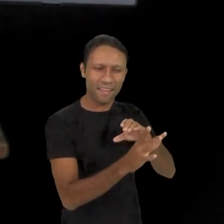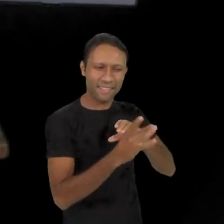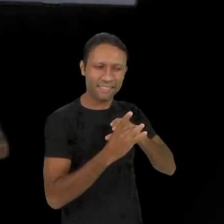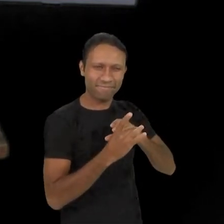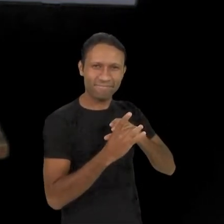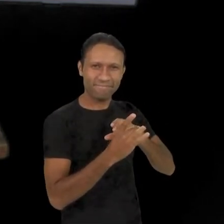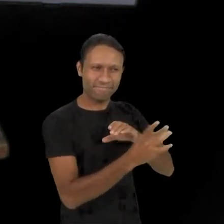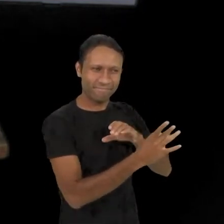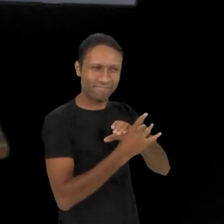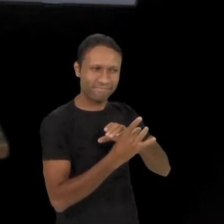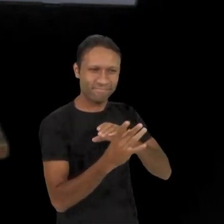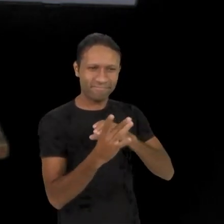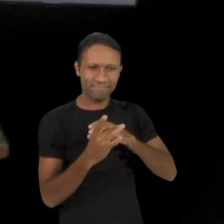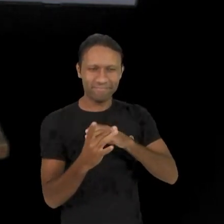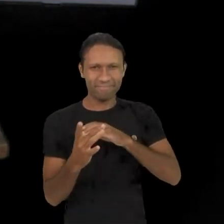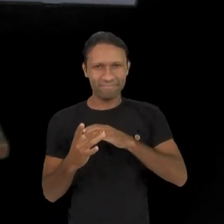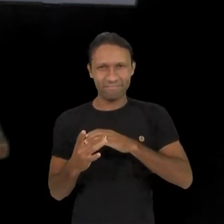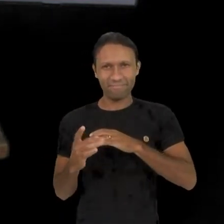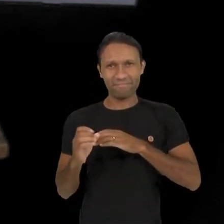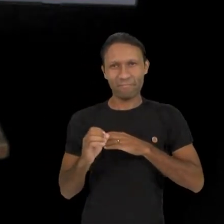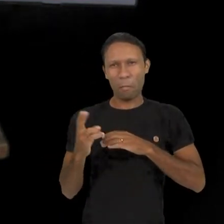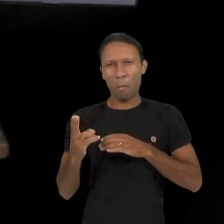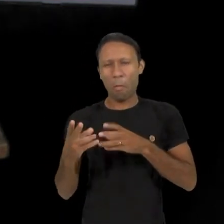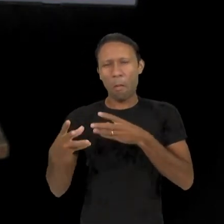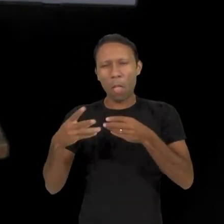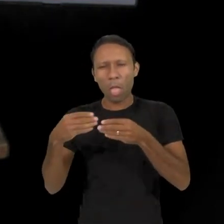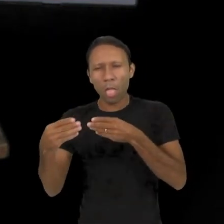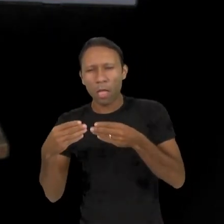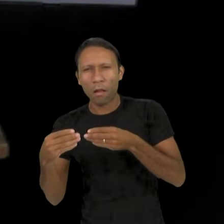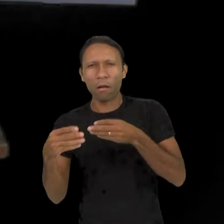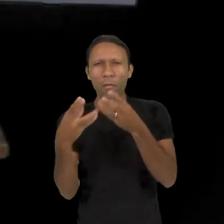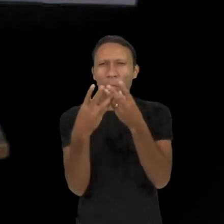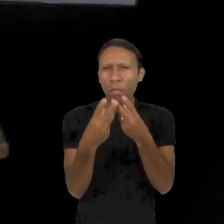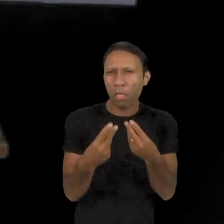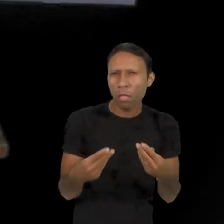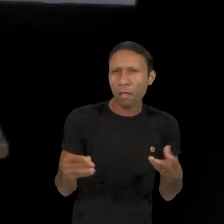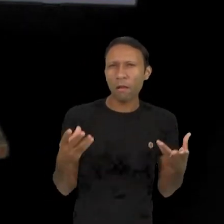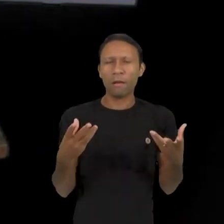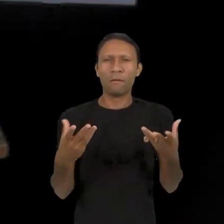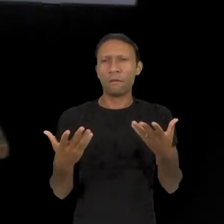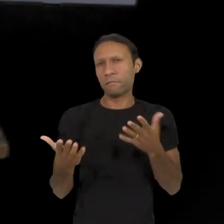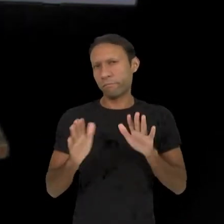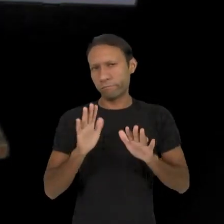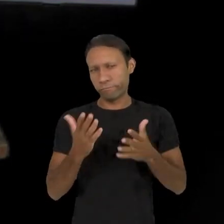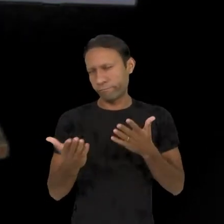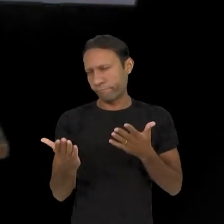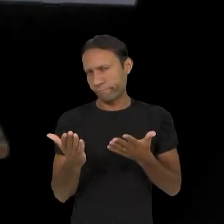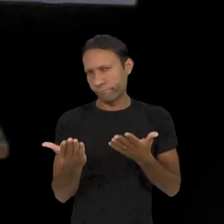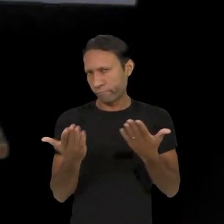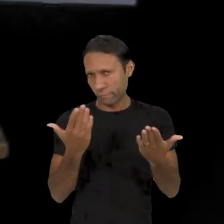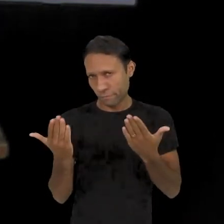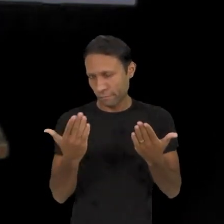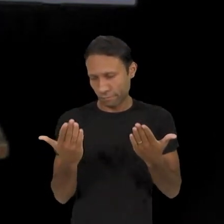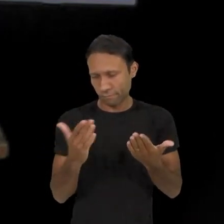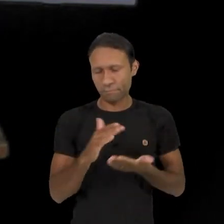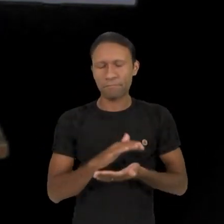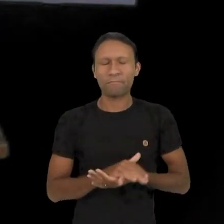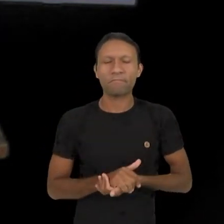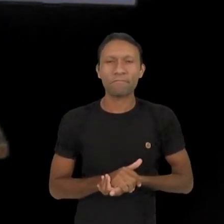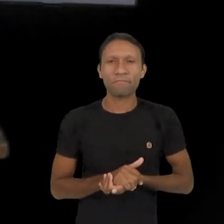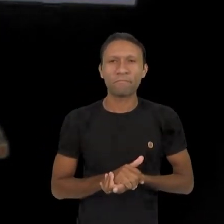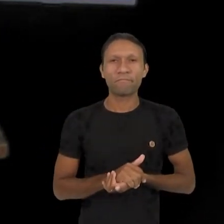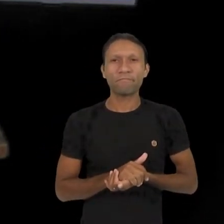ao retículo endoplasmático rugoso. Ou rugoso, ou granular, depende muito da nomenclatura do seu